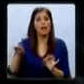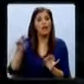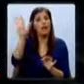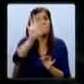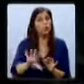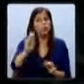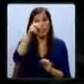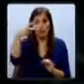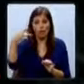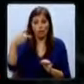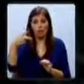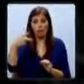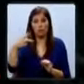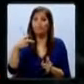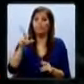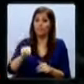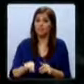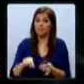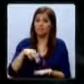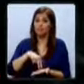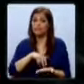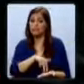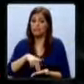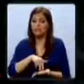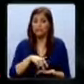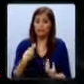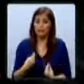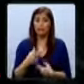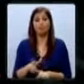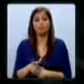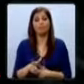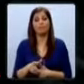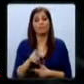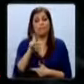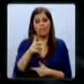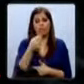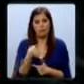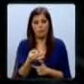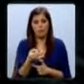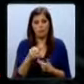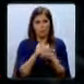que terá a sua credibilidade em cima da mesa. Pedro Escoto e António Esteves Martins, RTP, Bruxelas.